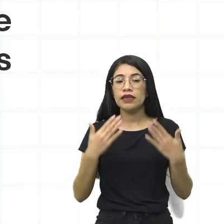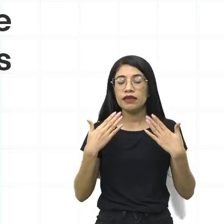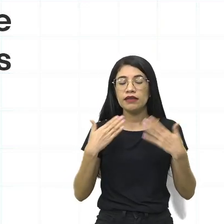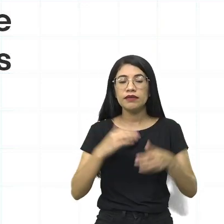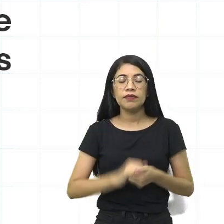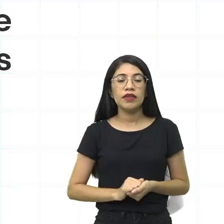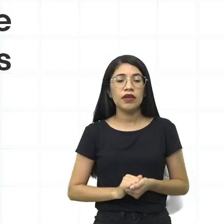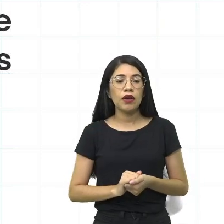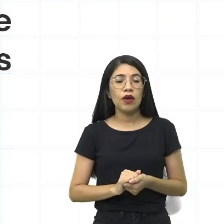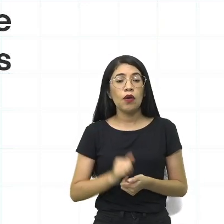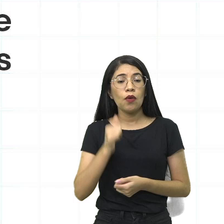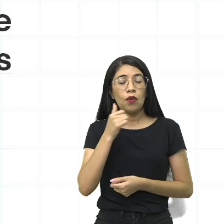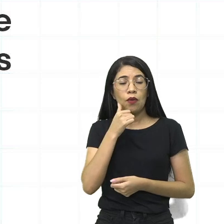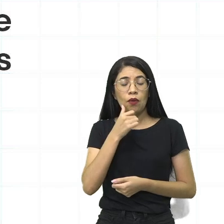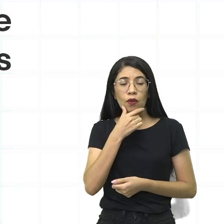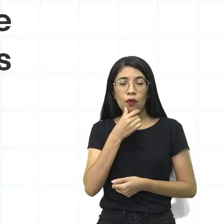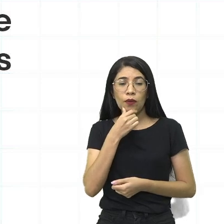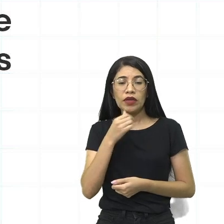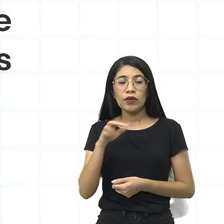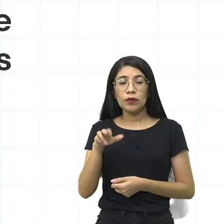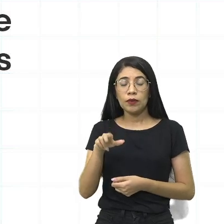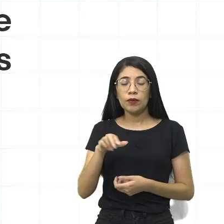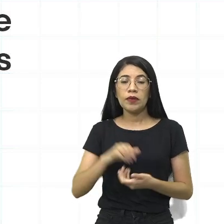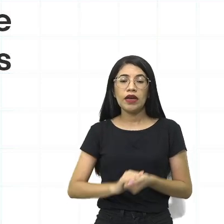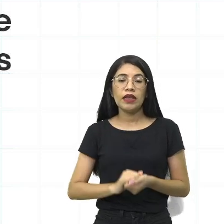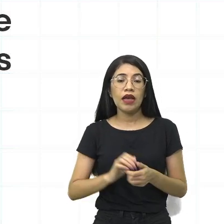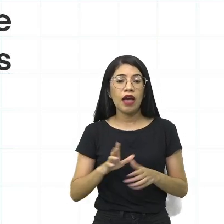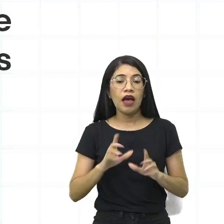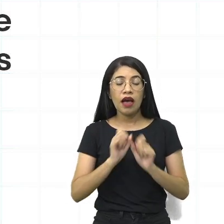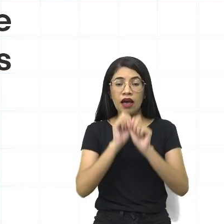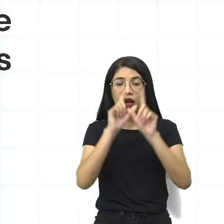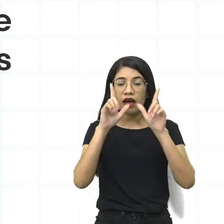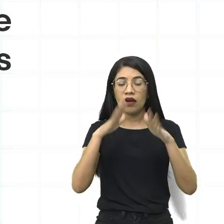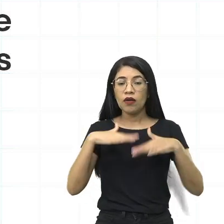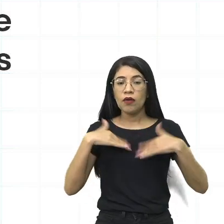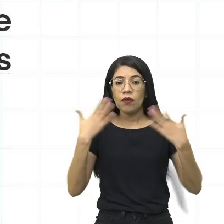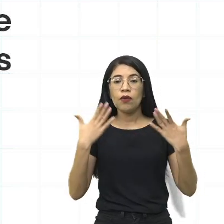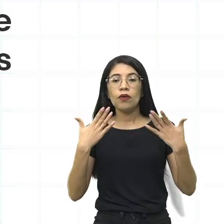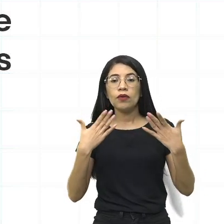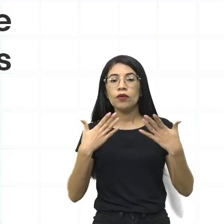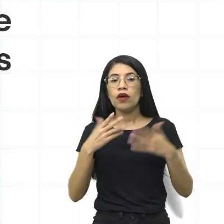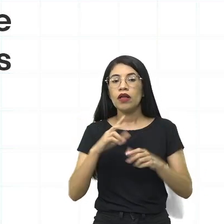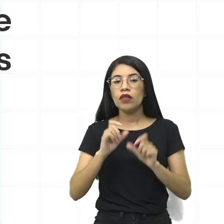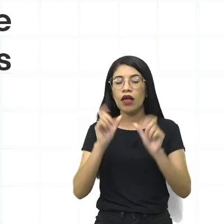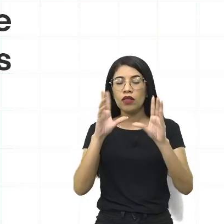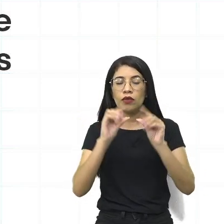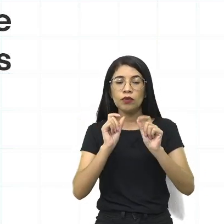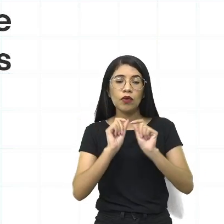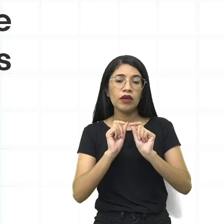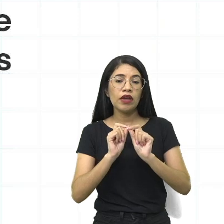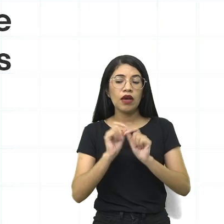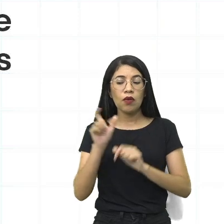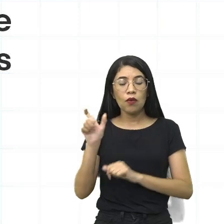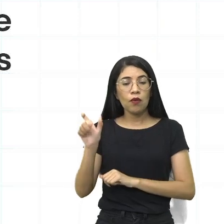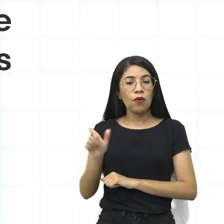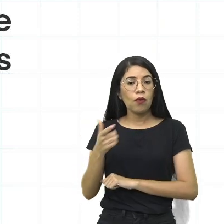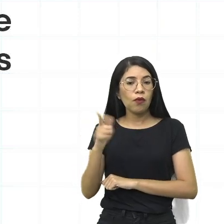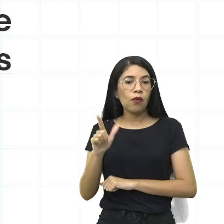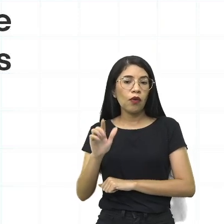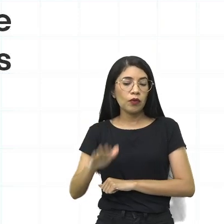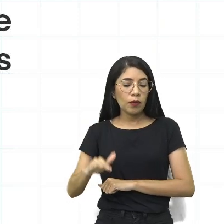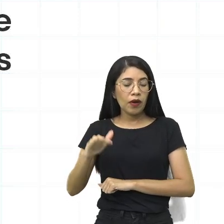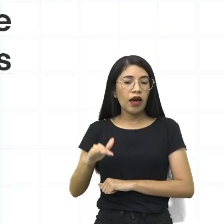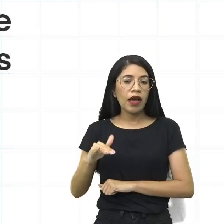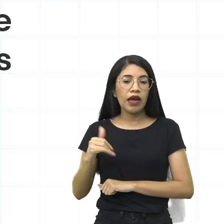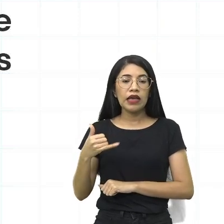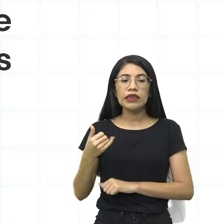contou que durante a noite ele acordou assustado porque o irmão mais novo despertou feito maluco e